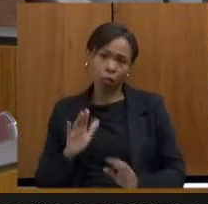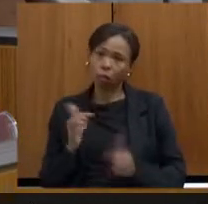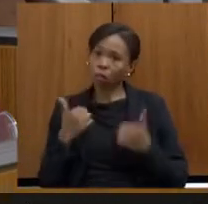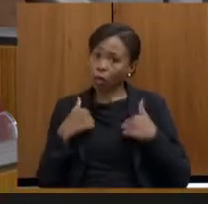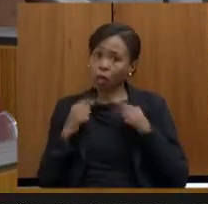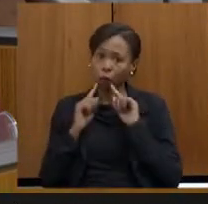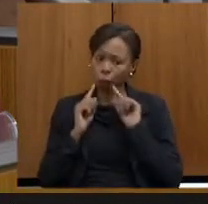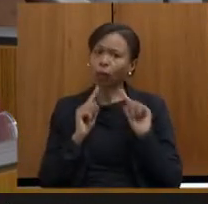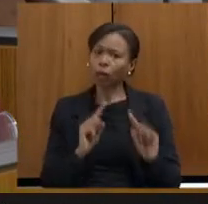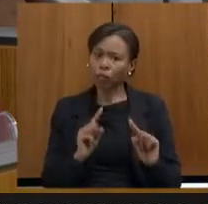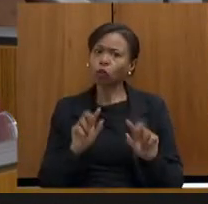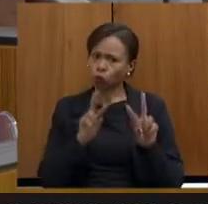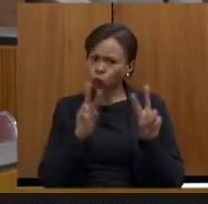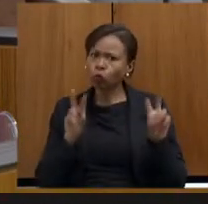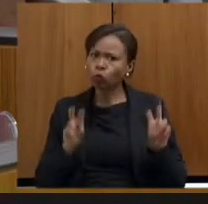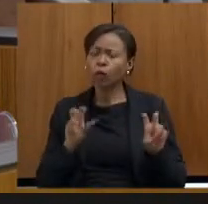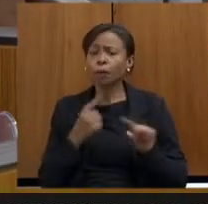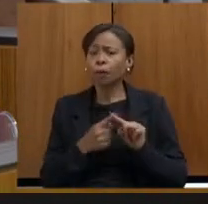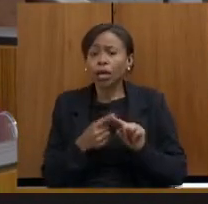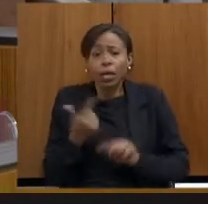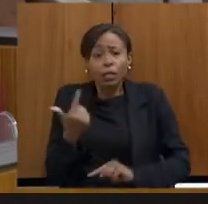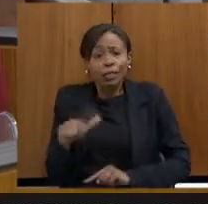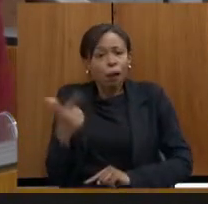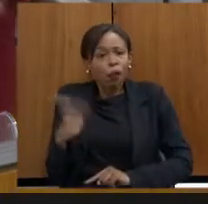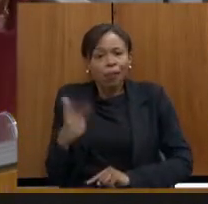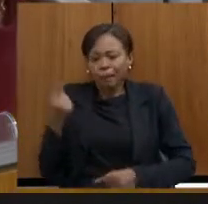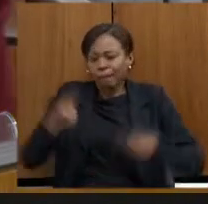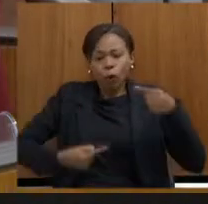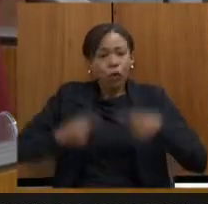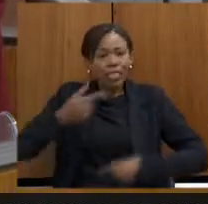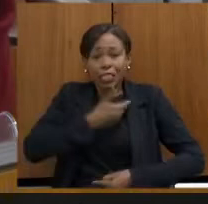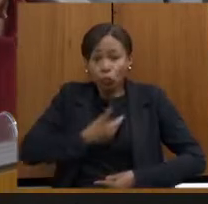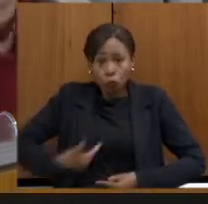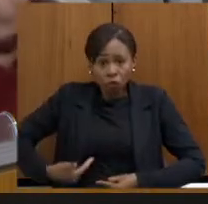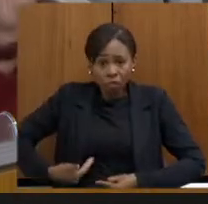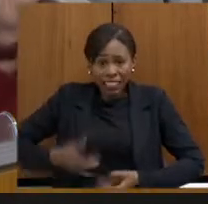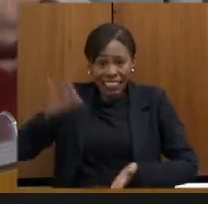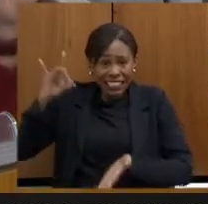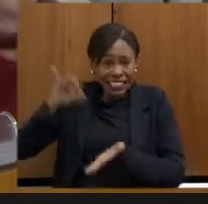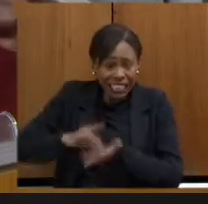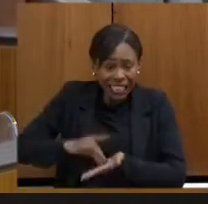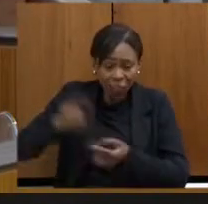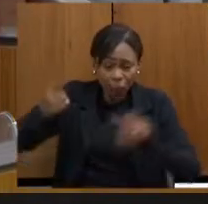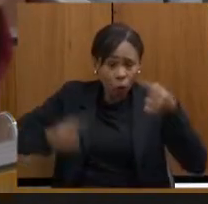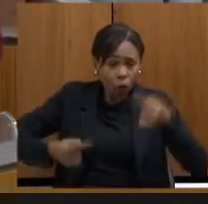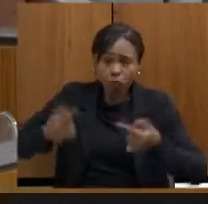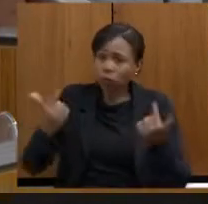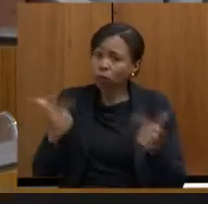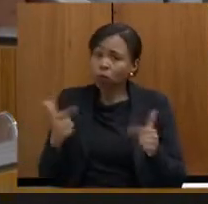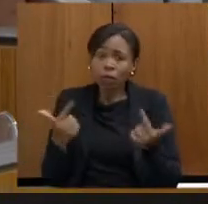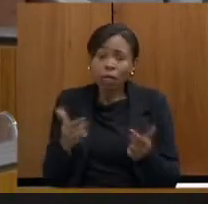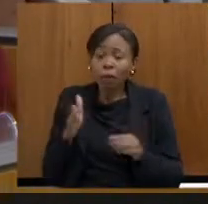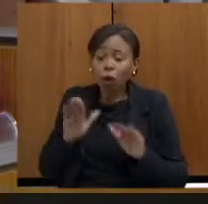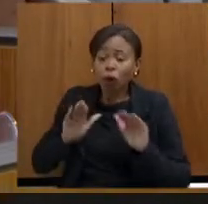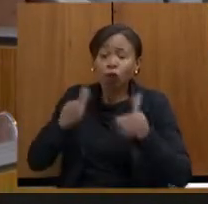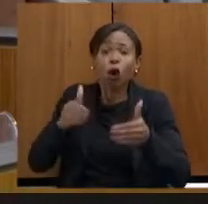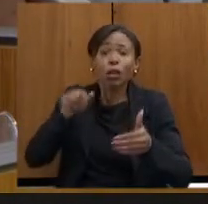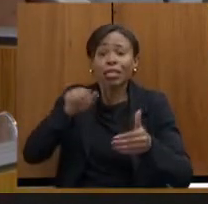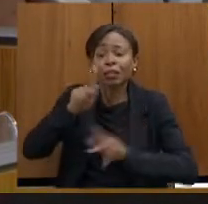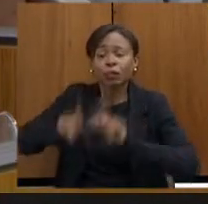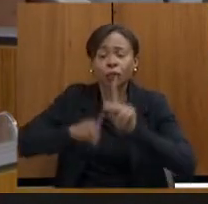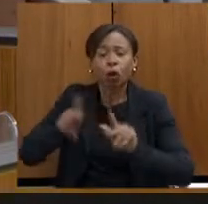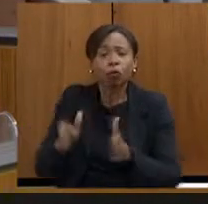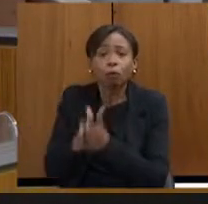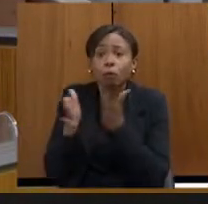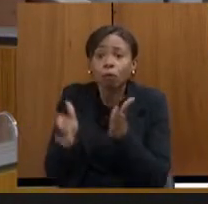minha crítica, que você não tem uma política pública efetiva que converse com essa massa de povo que passou